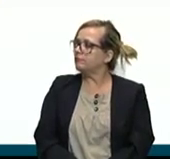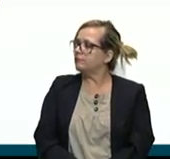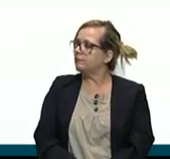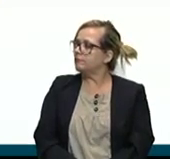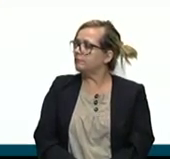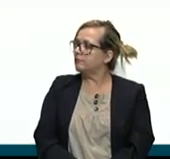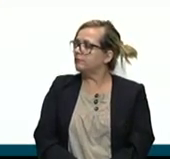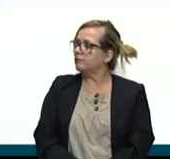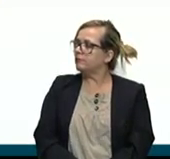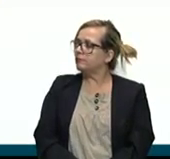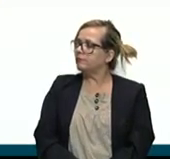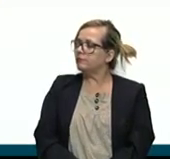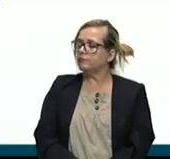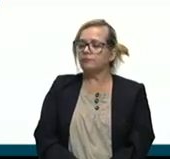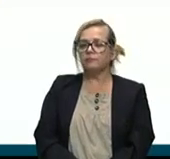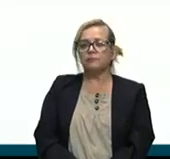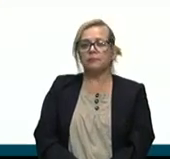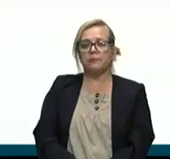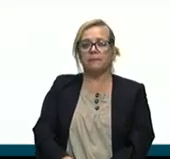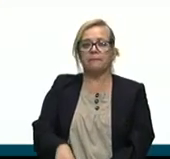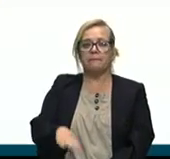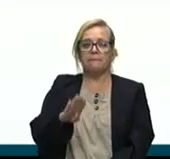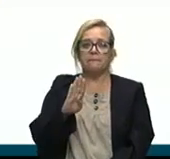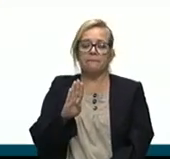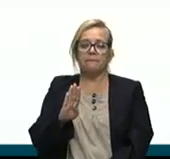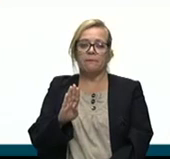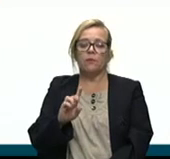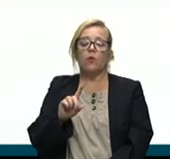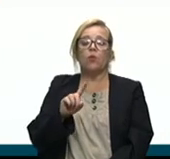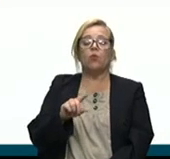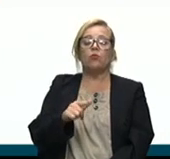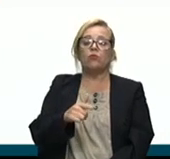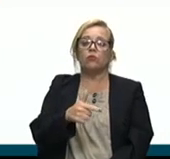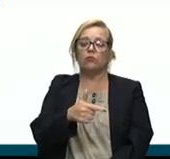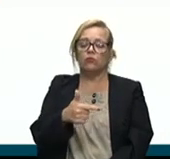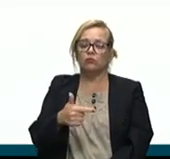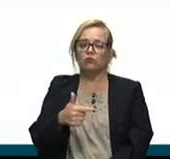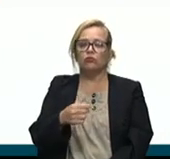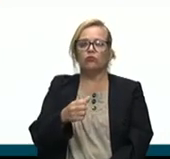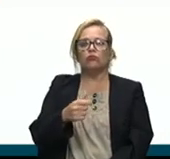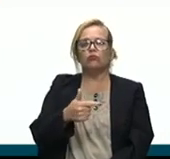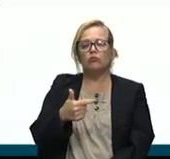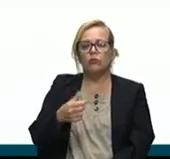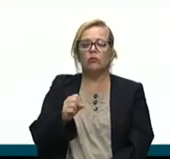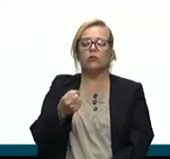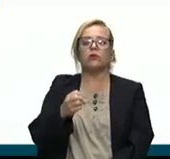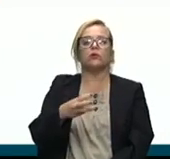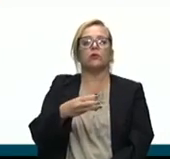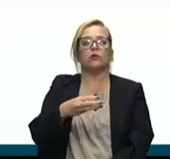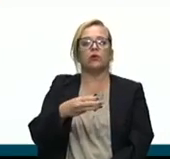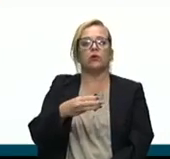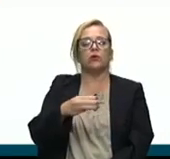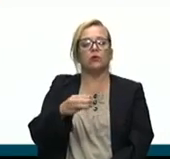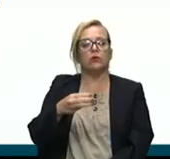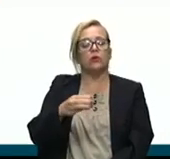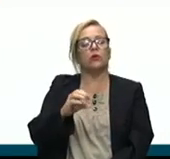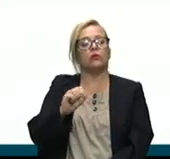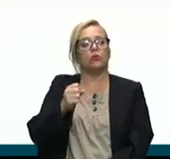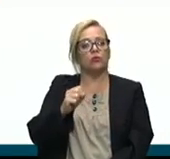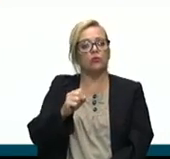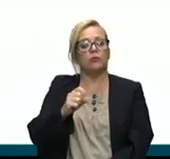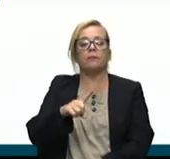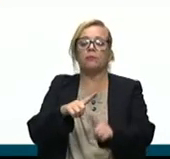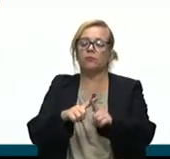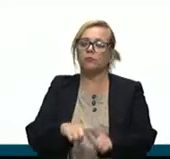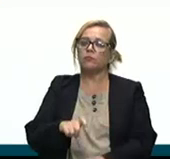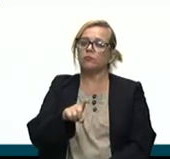que o B é 1,238 aproximadamente. Então, esse número multiplica o